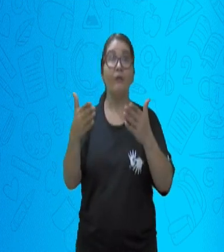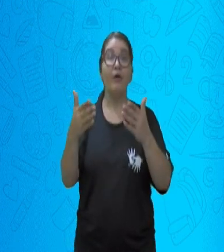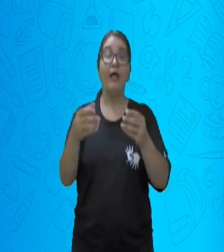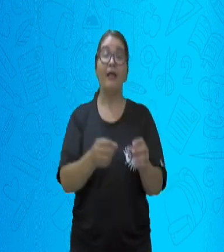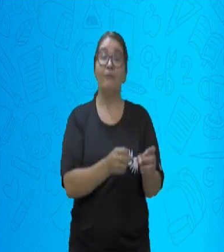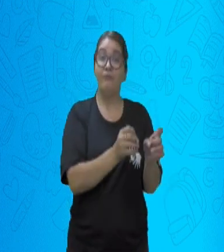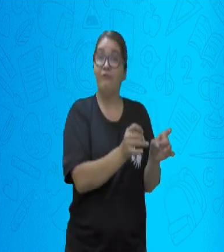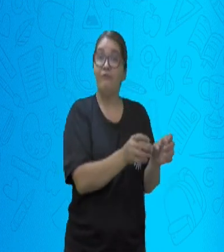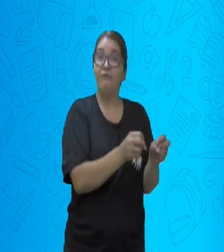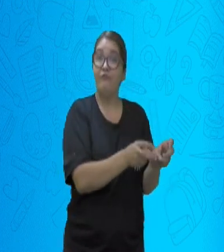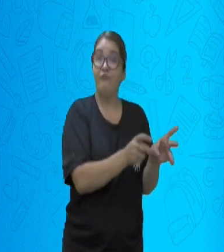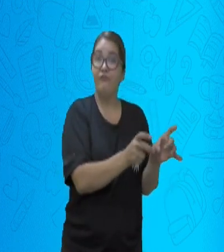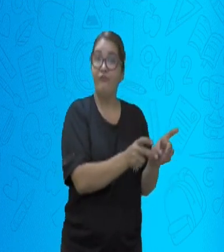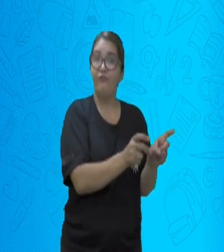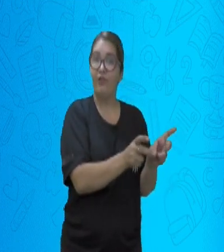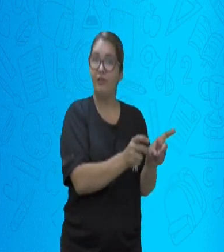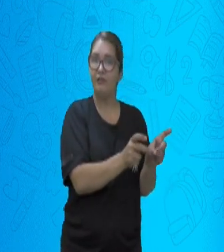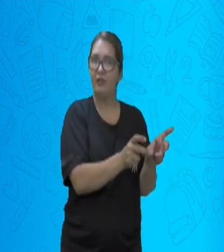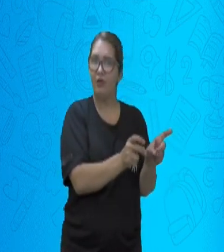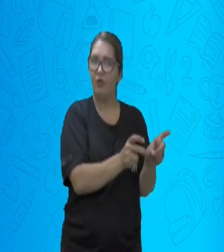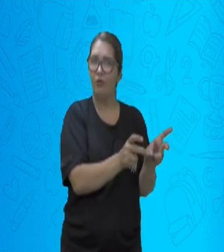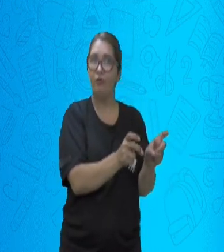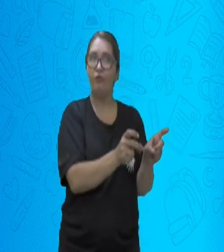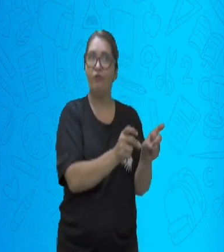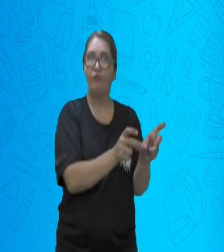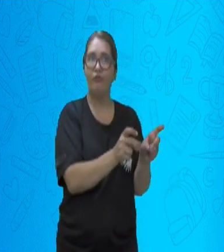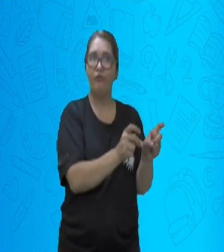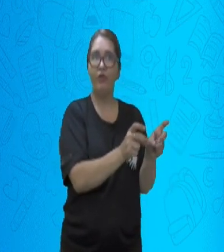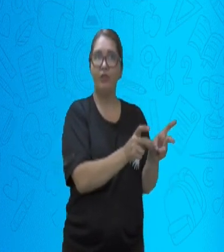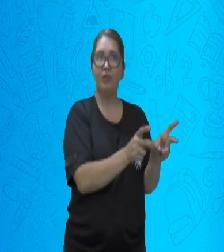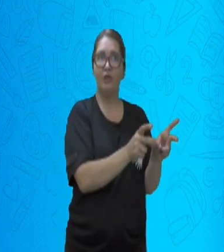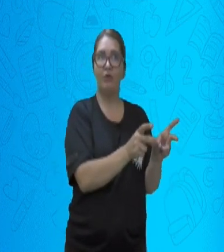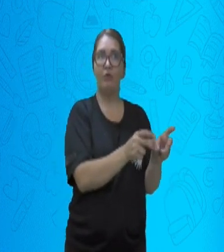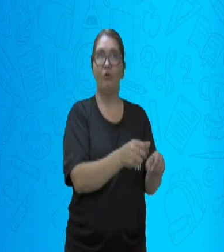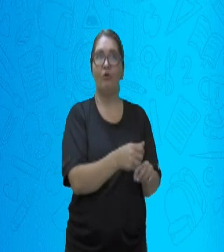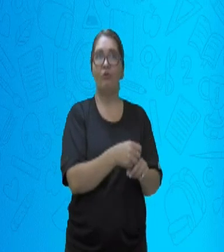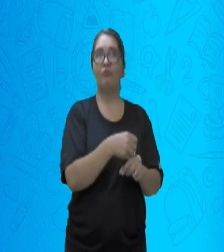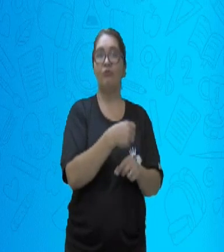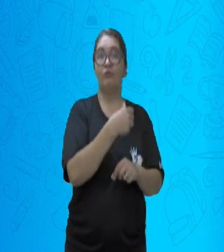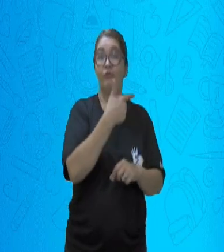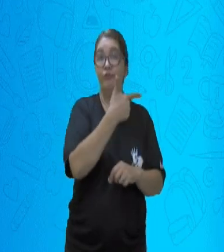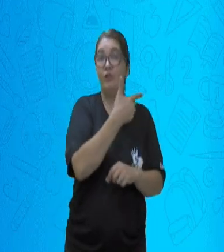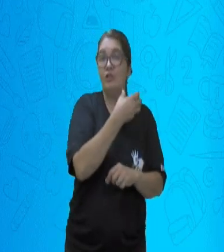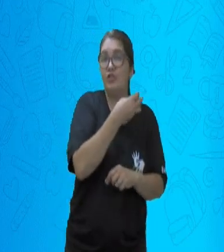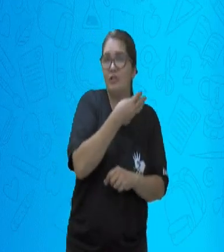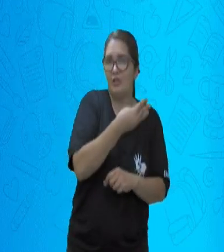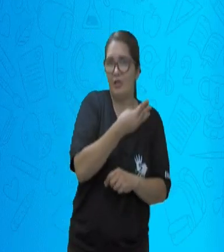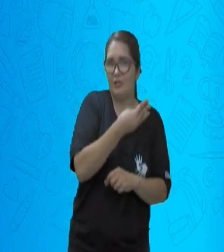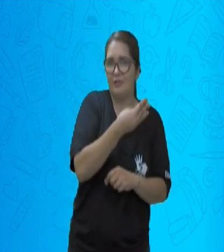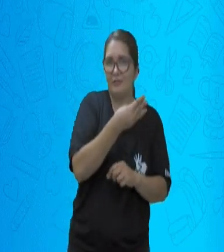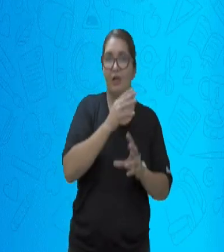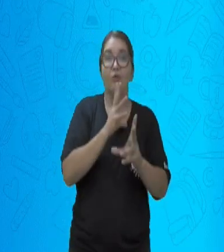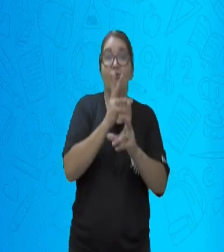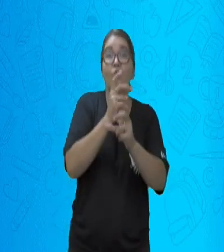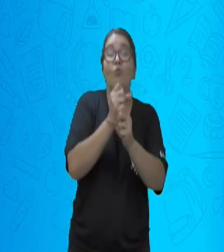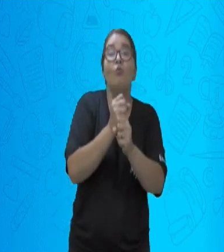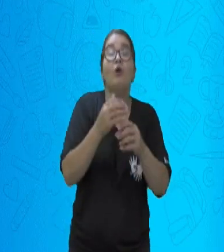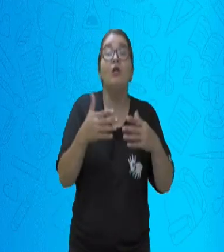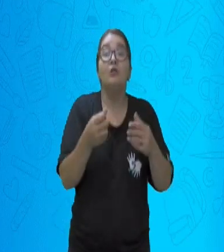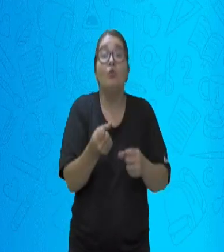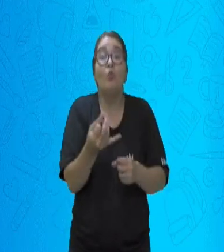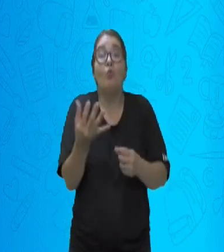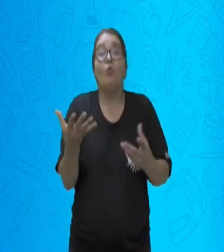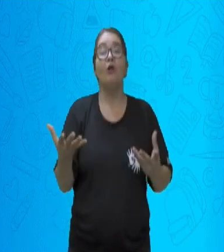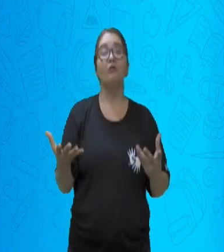Observem. Agora a gente vai trabalhar com o número 145. É um número grande. Para representar com desenhos,